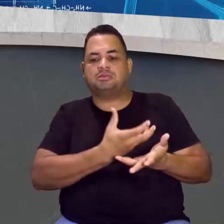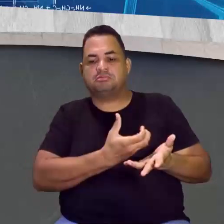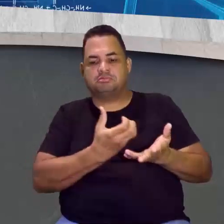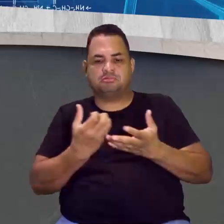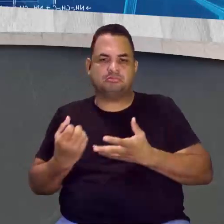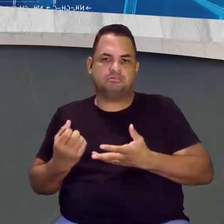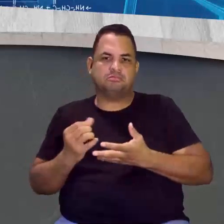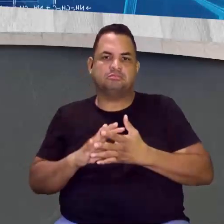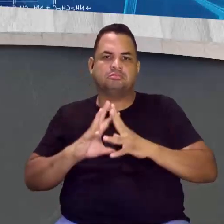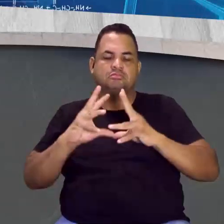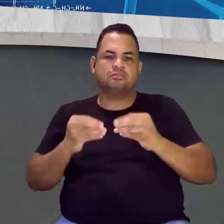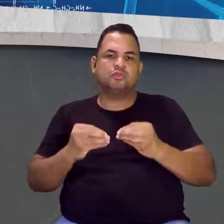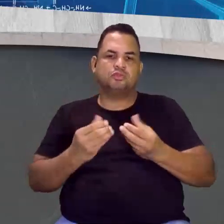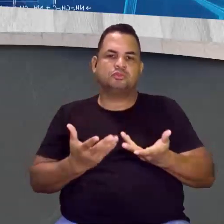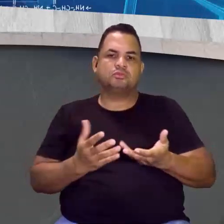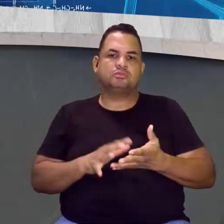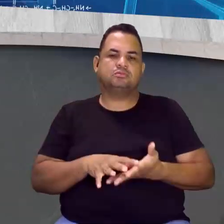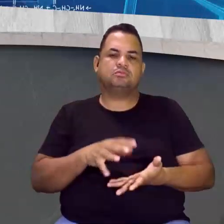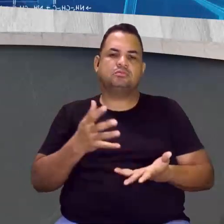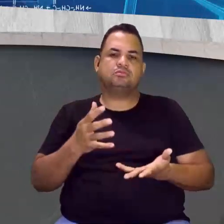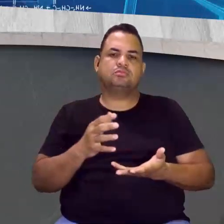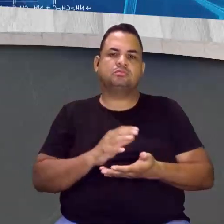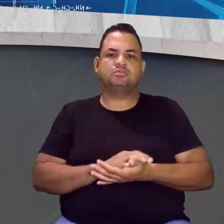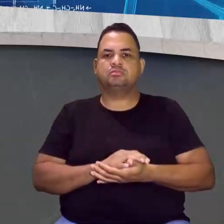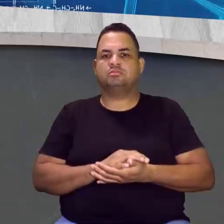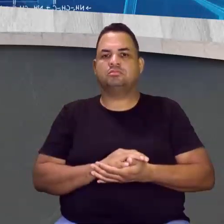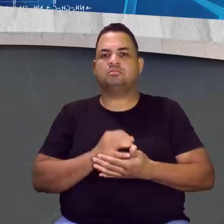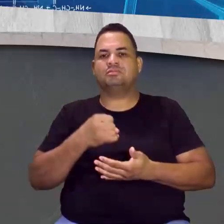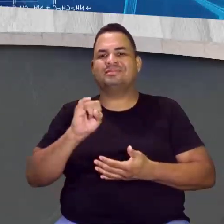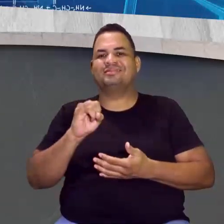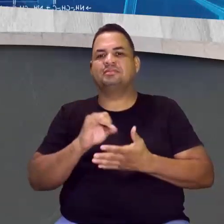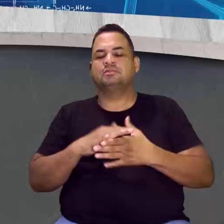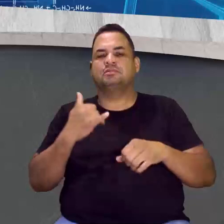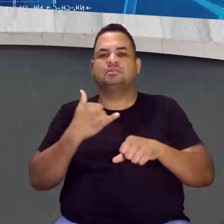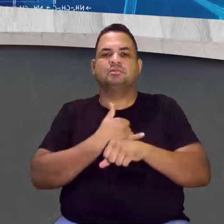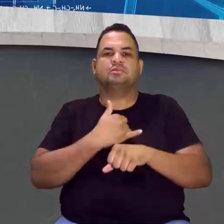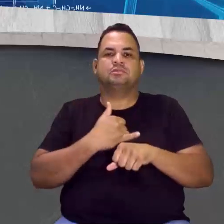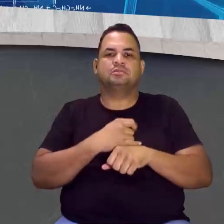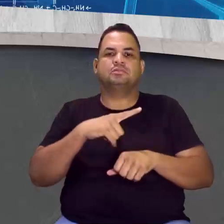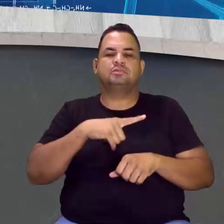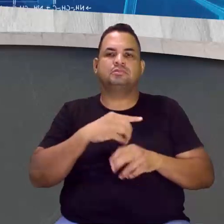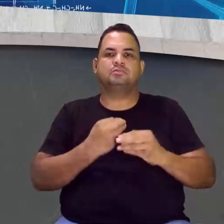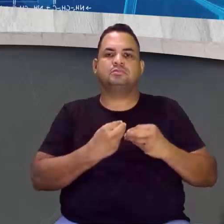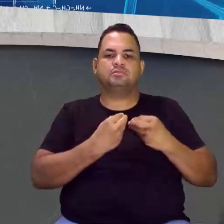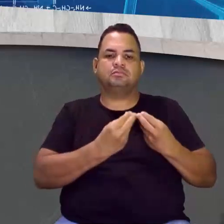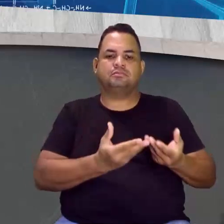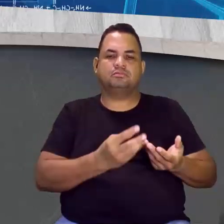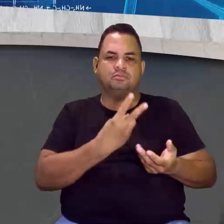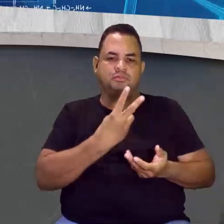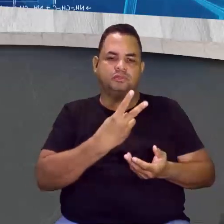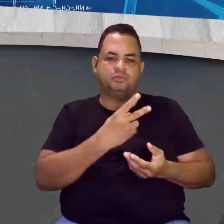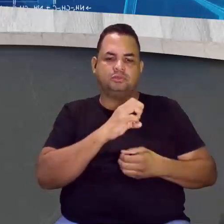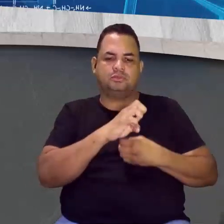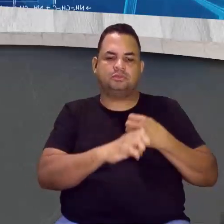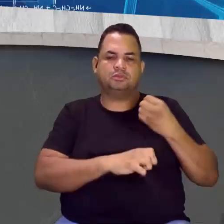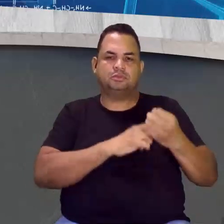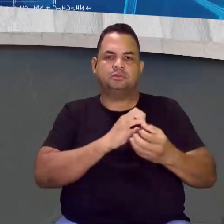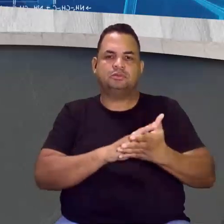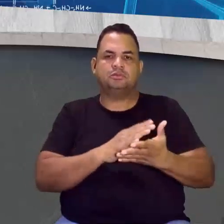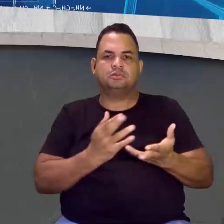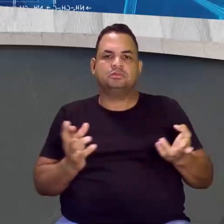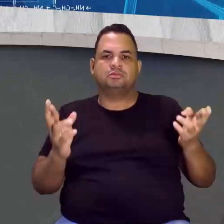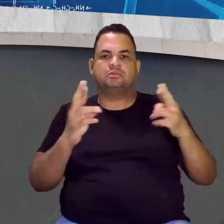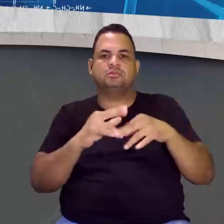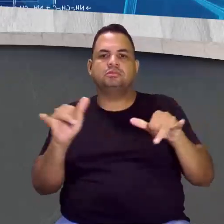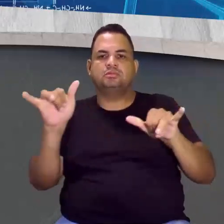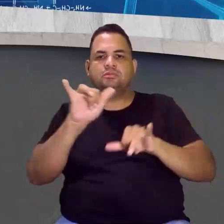de ganhar quer ganhar todos também. Então, se o meu metal tem tendência de perder 2 elétrons, em uma